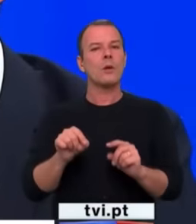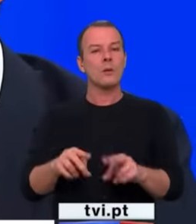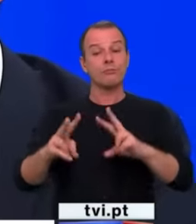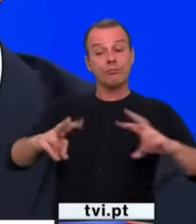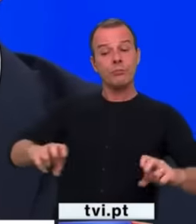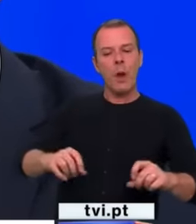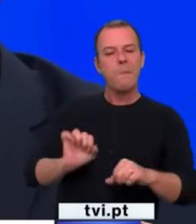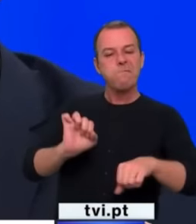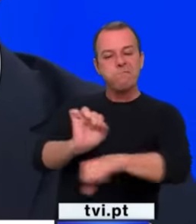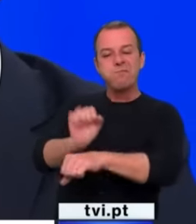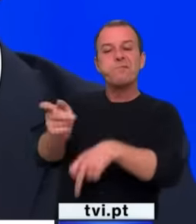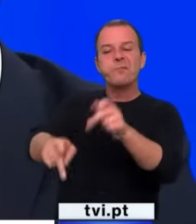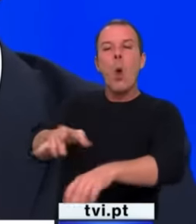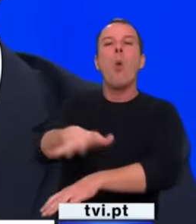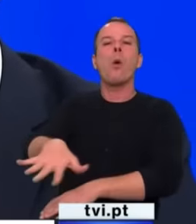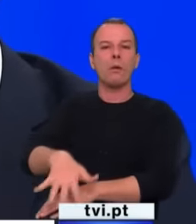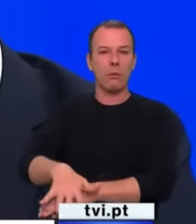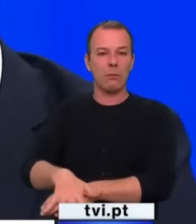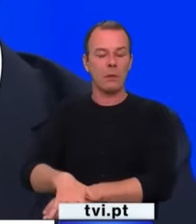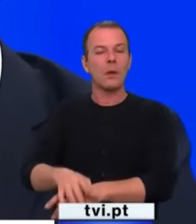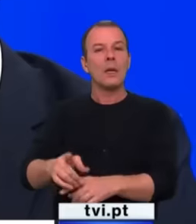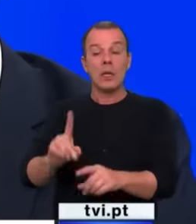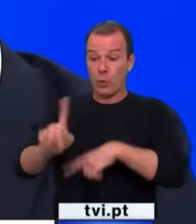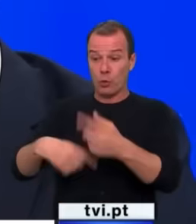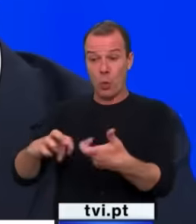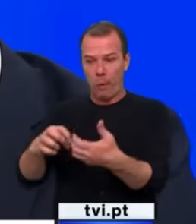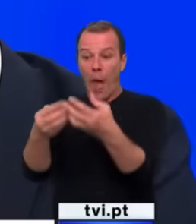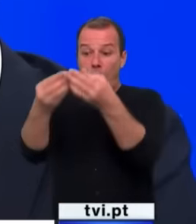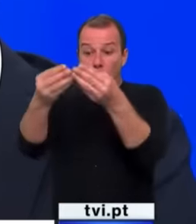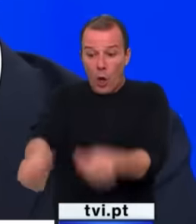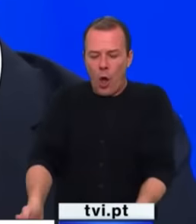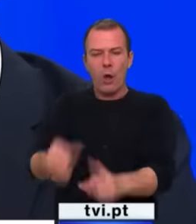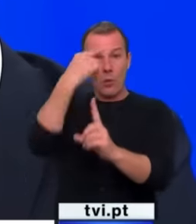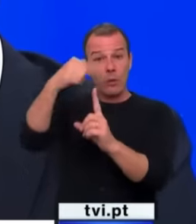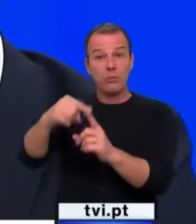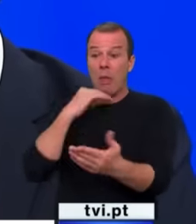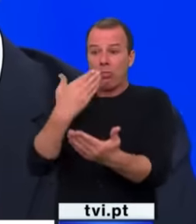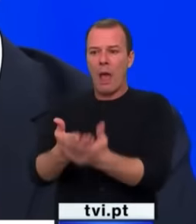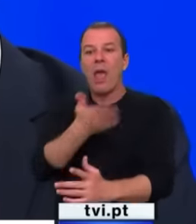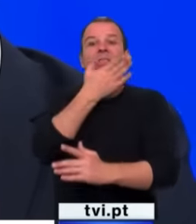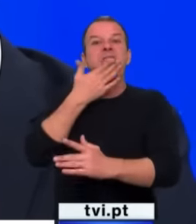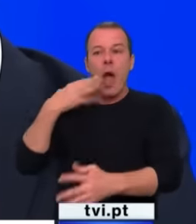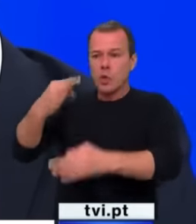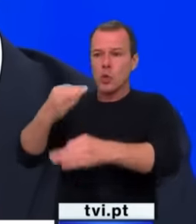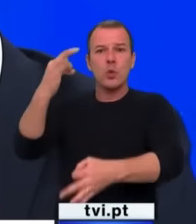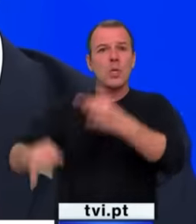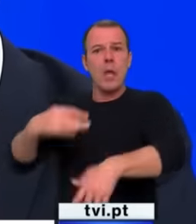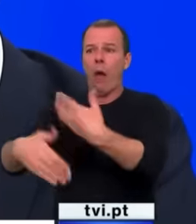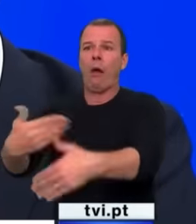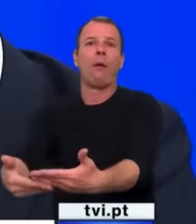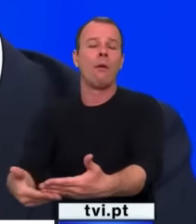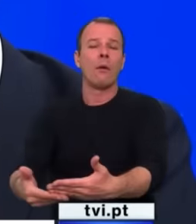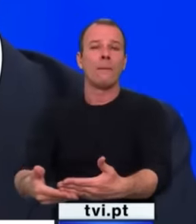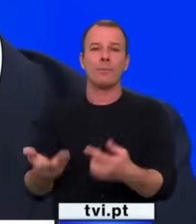os bloqueios em cada momento no processo, conseguir desatar esses nós para nós conseguirmos ter uma justiça mais célere, dando condições a quem